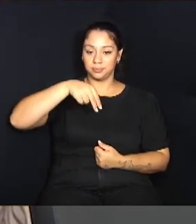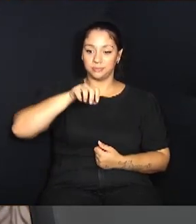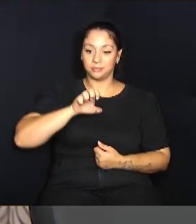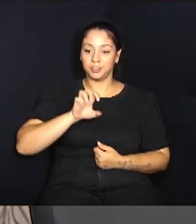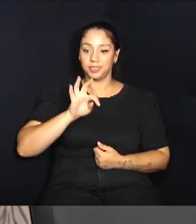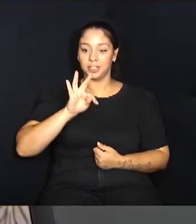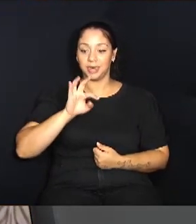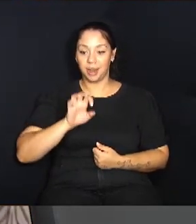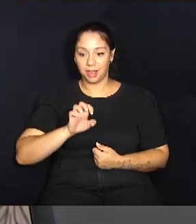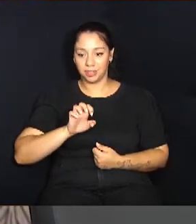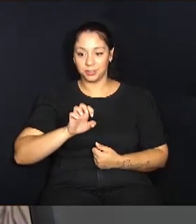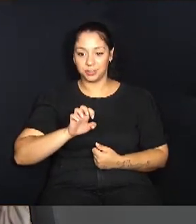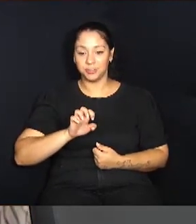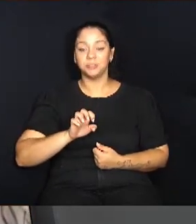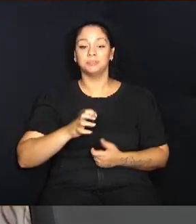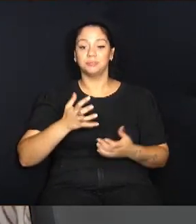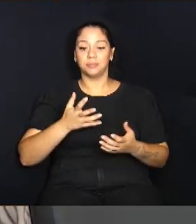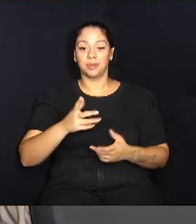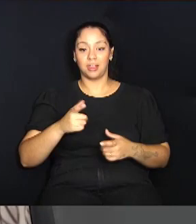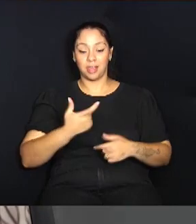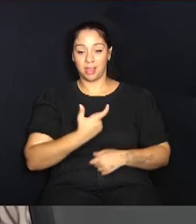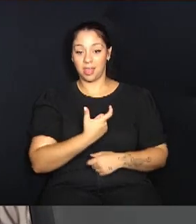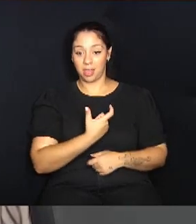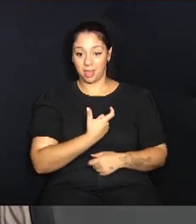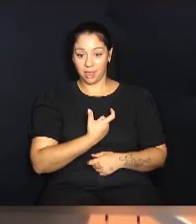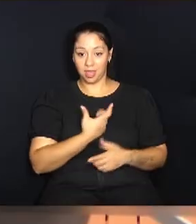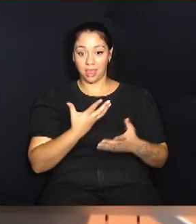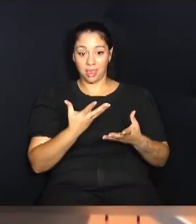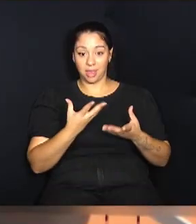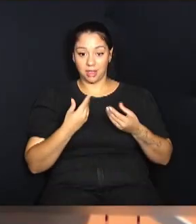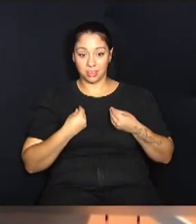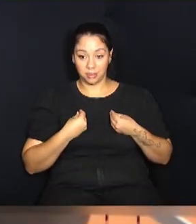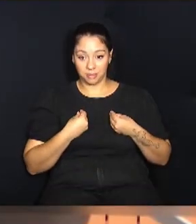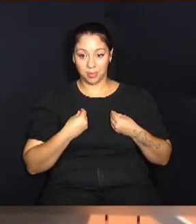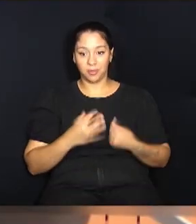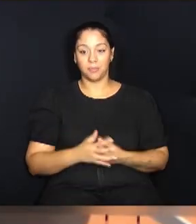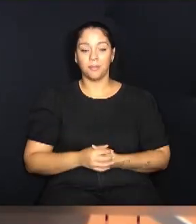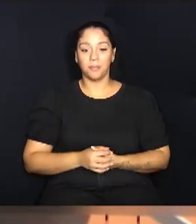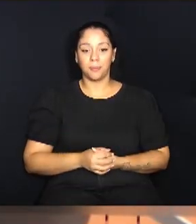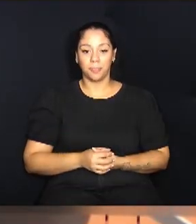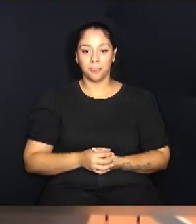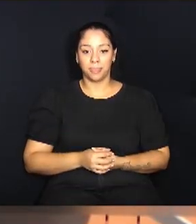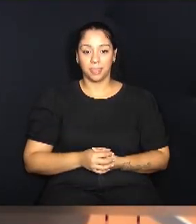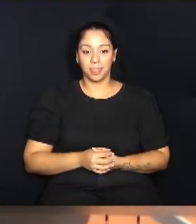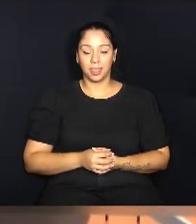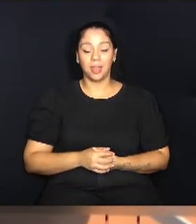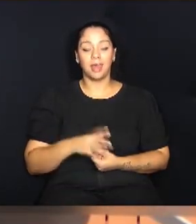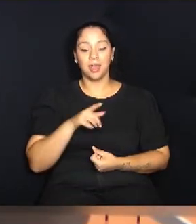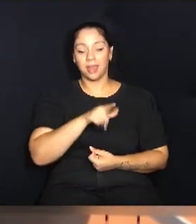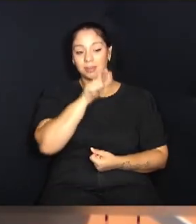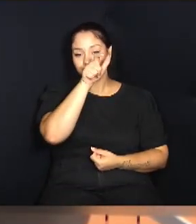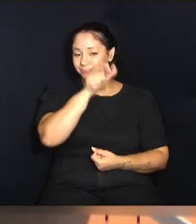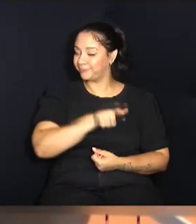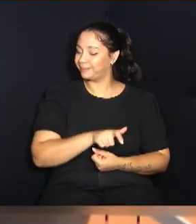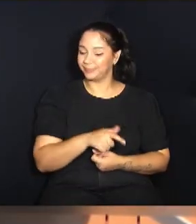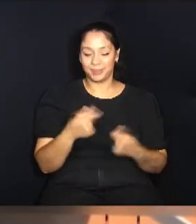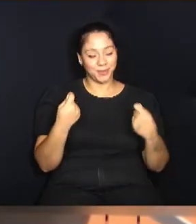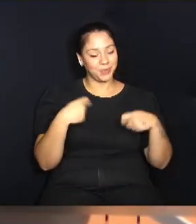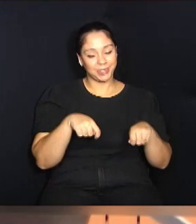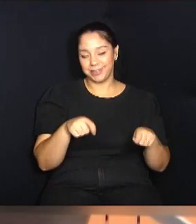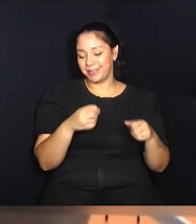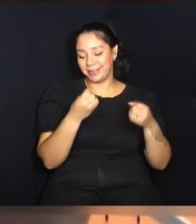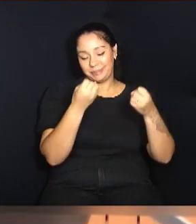que recebeu a medalha Dorcelina Oliveira Folador. Jane Valente, dispensa comentários,